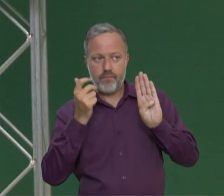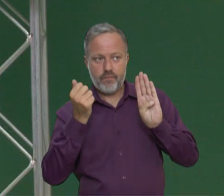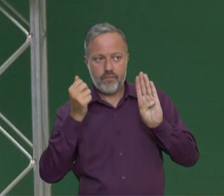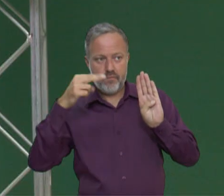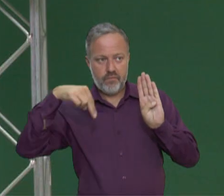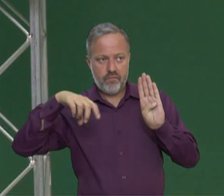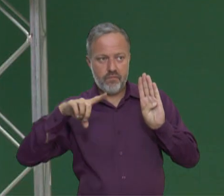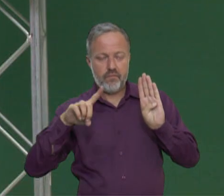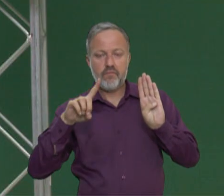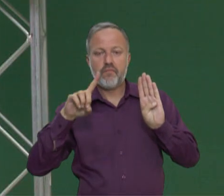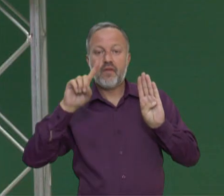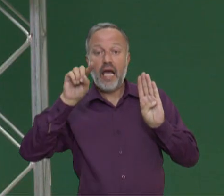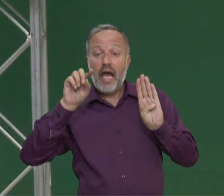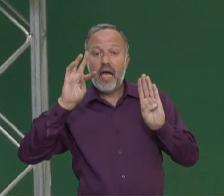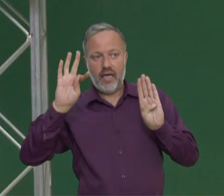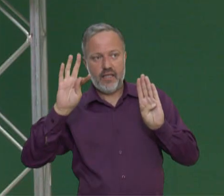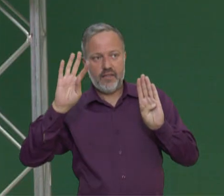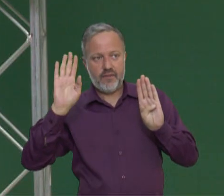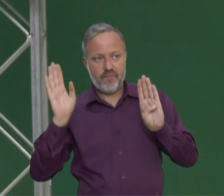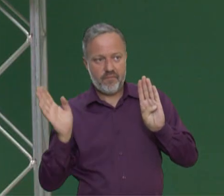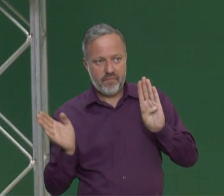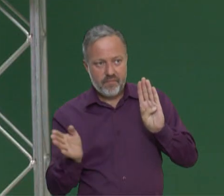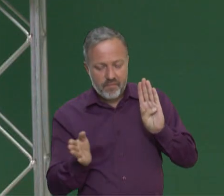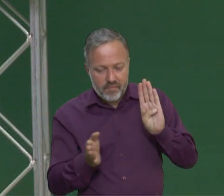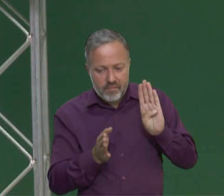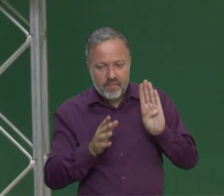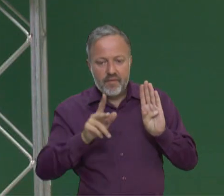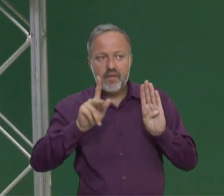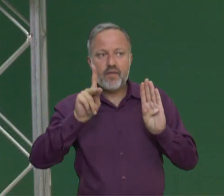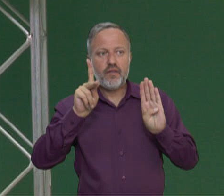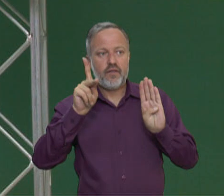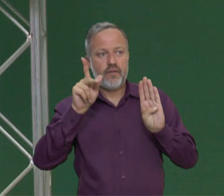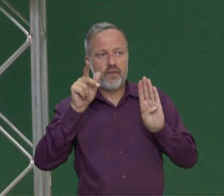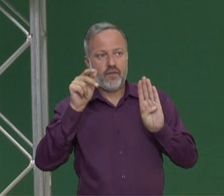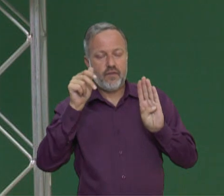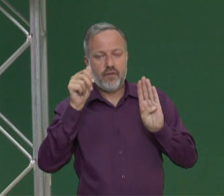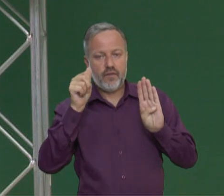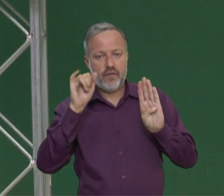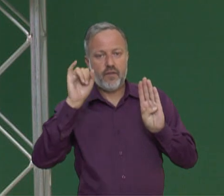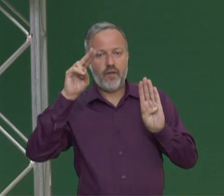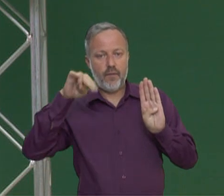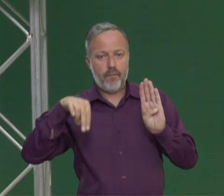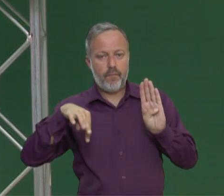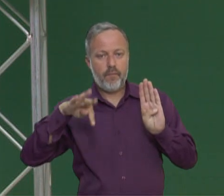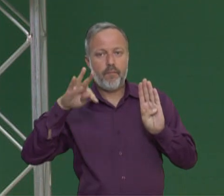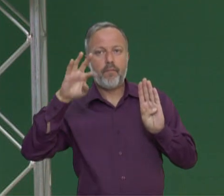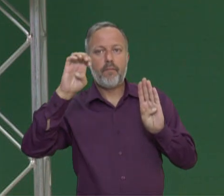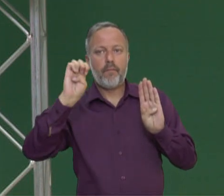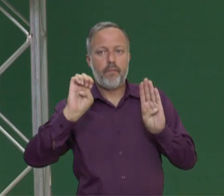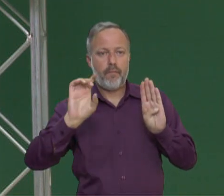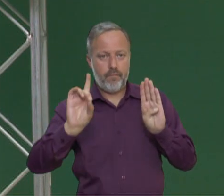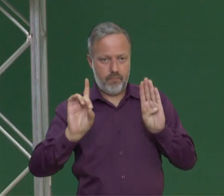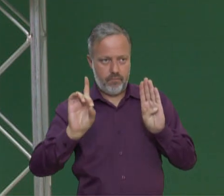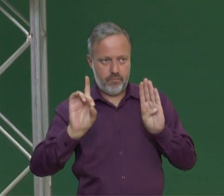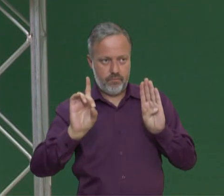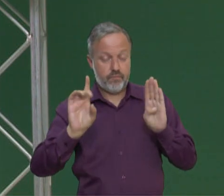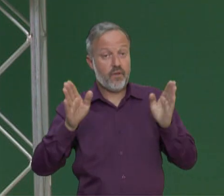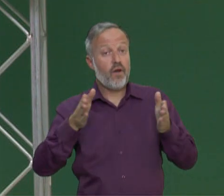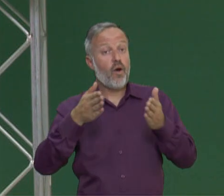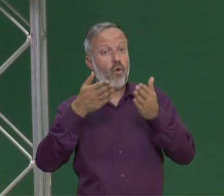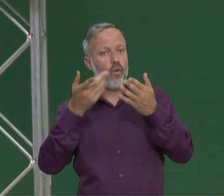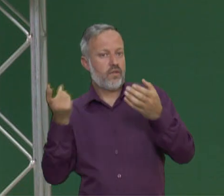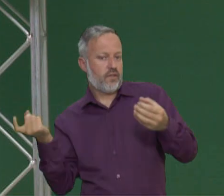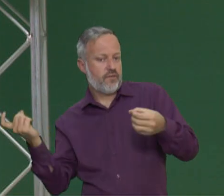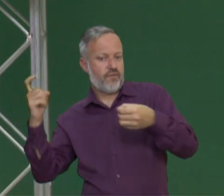que significa ceiling? É o teto, beleza? Então, quando nós voltamos, o pintor ainda